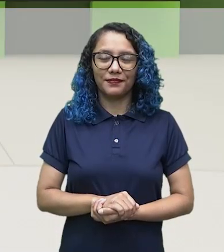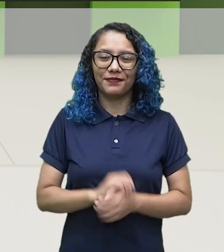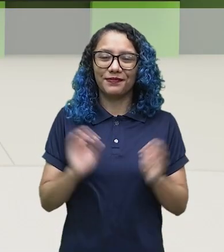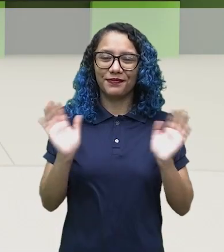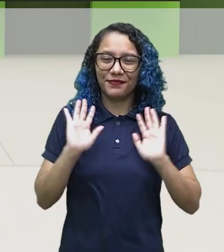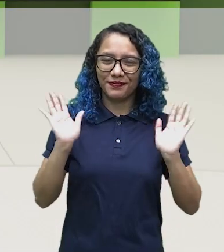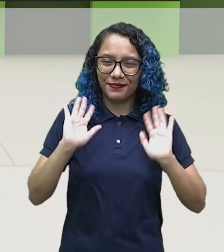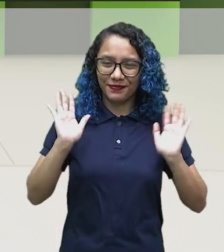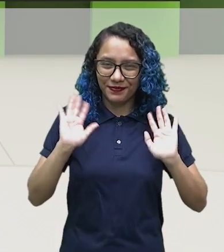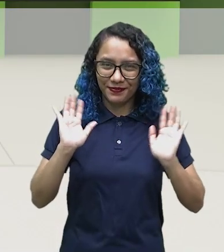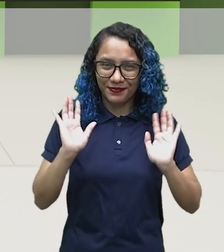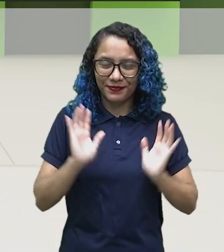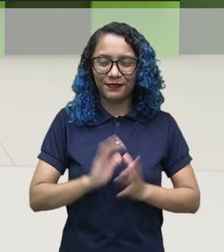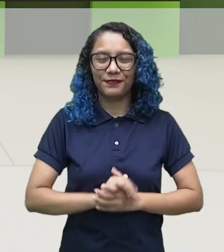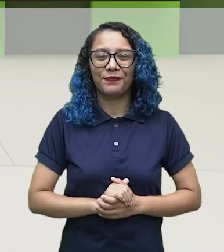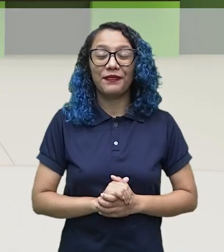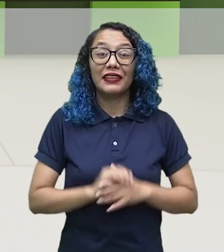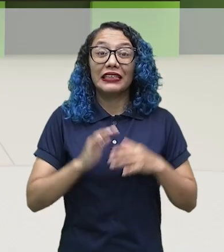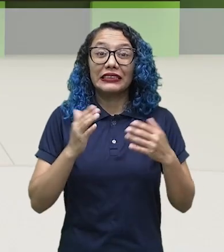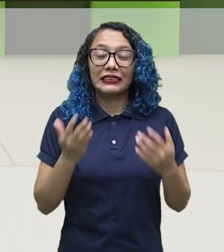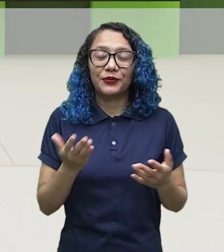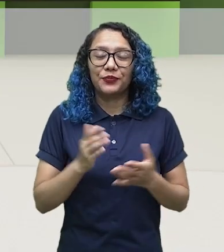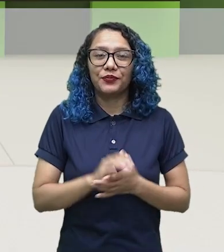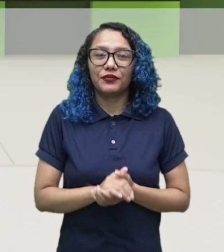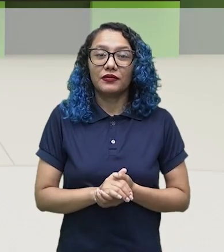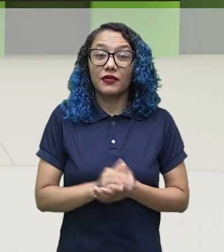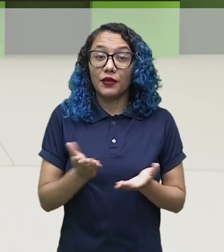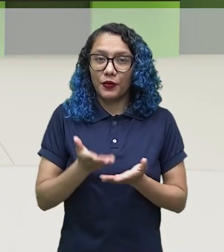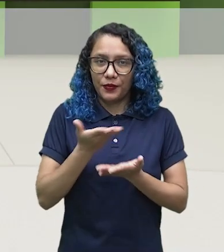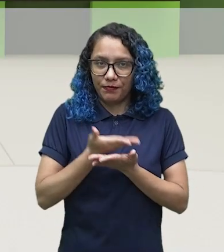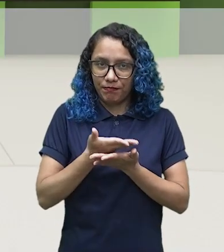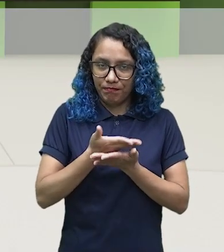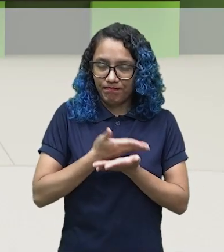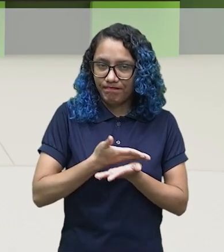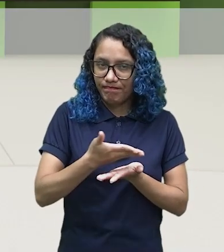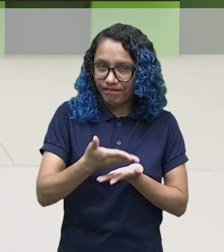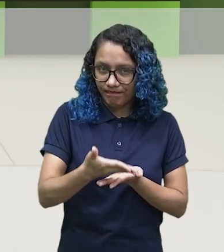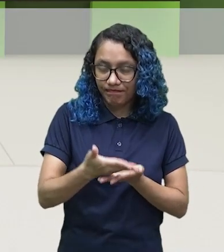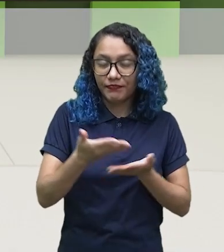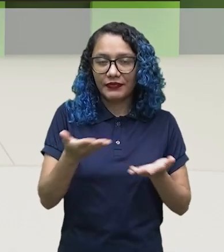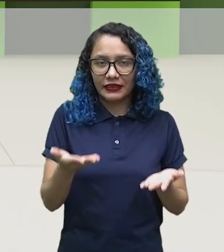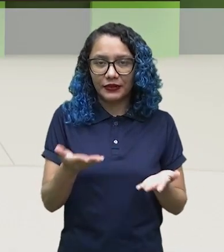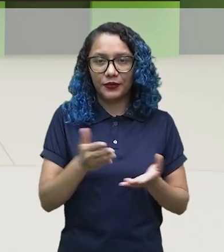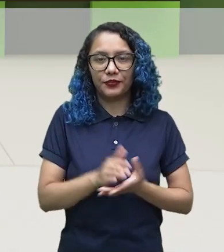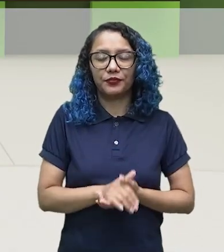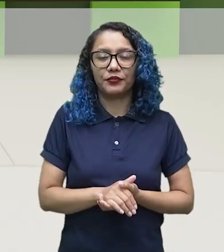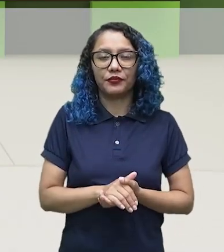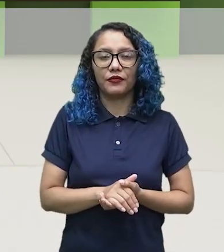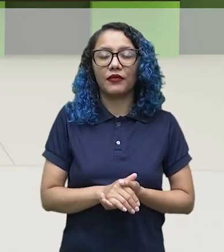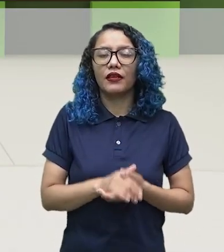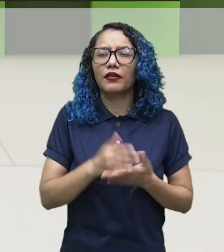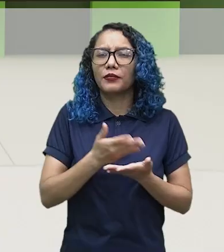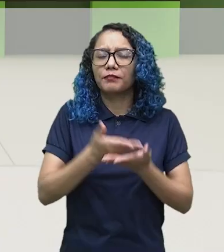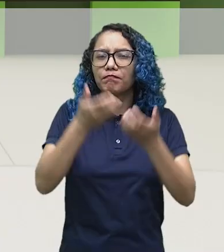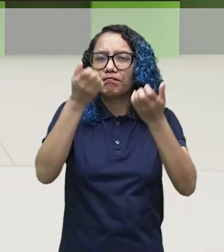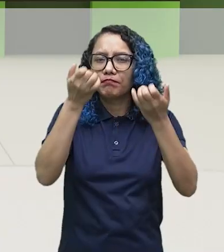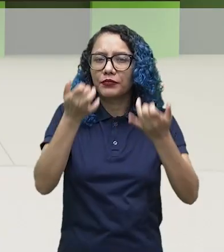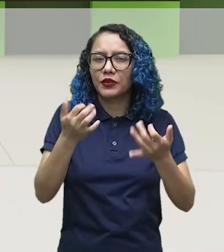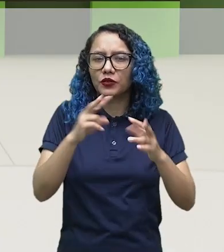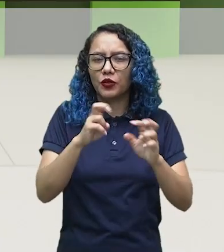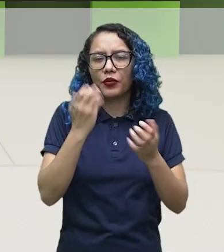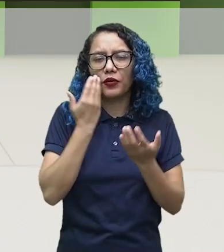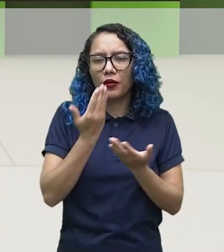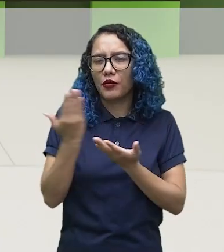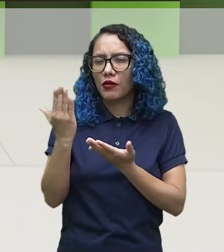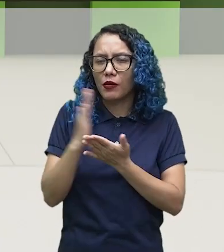Olá, queridos! Então, para iniciar essa aula, né, a gente vai começar aqui com imagens que são